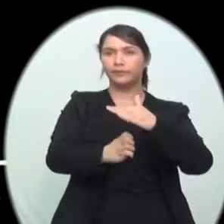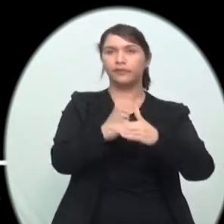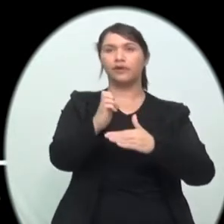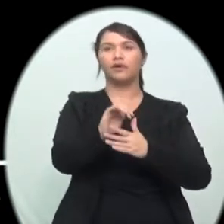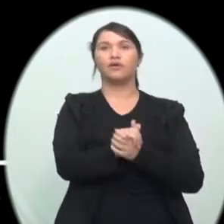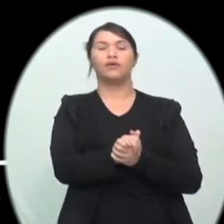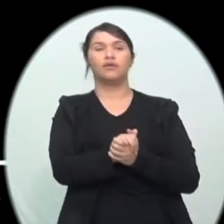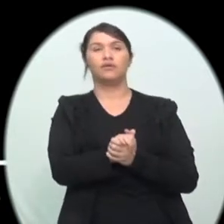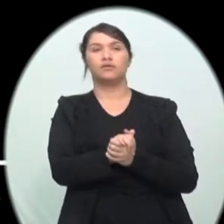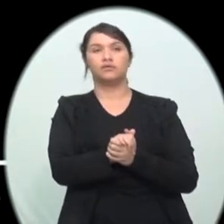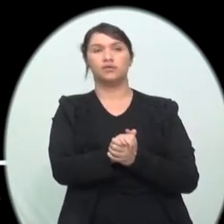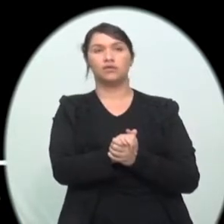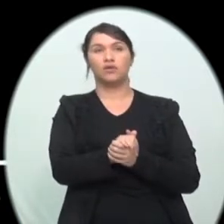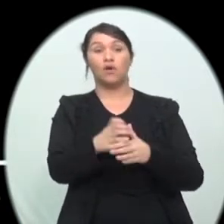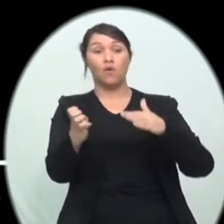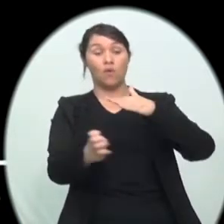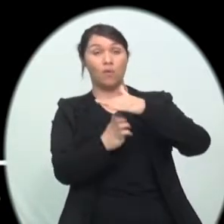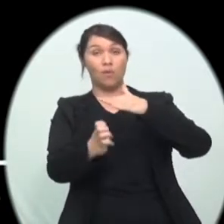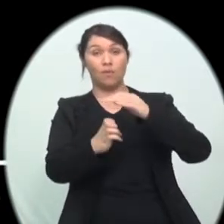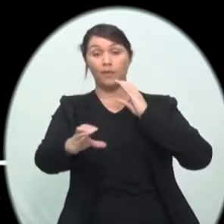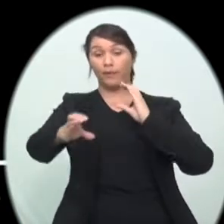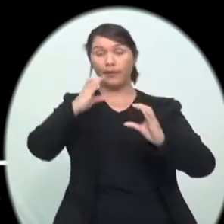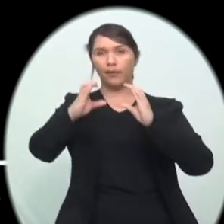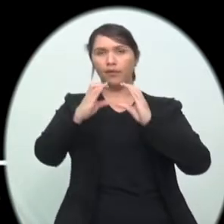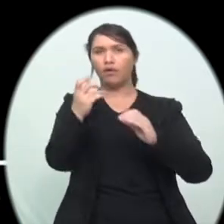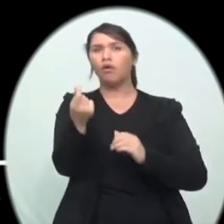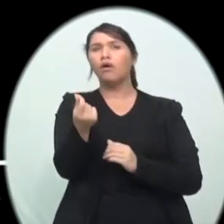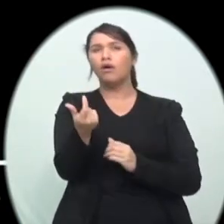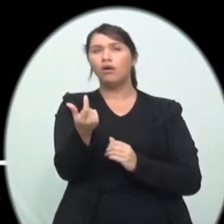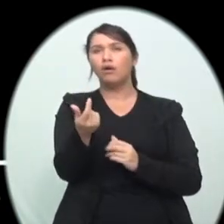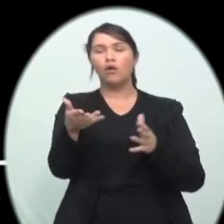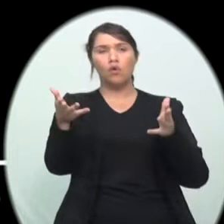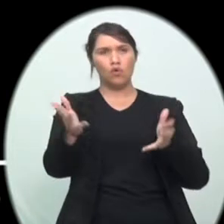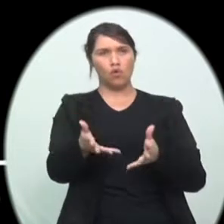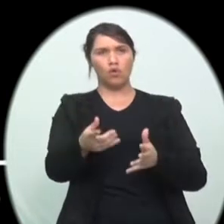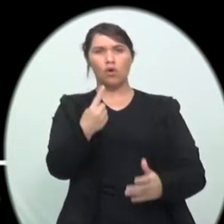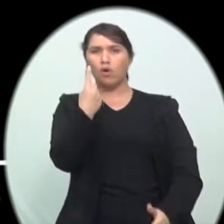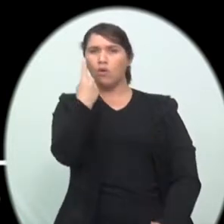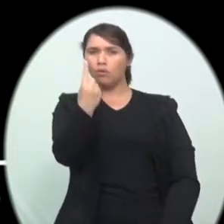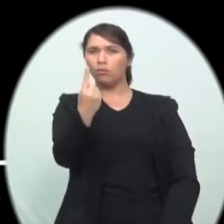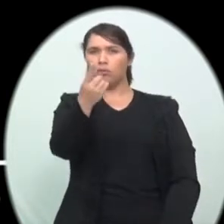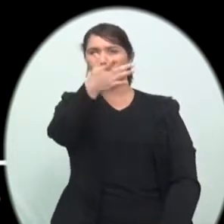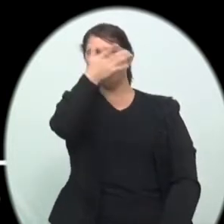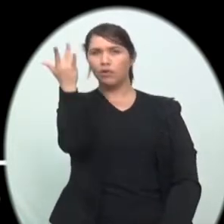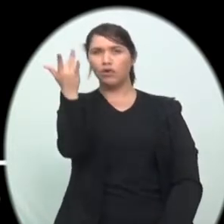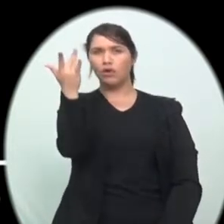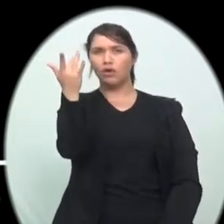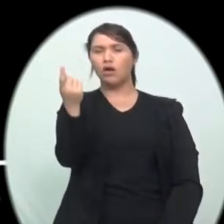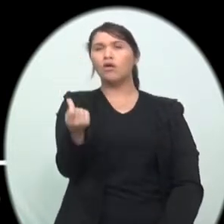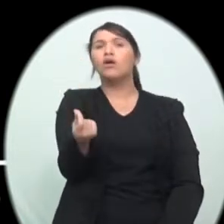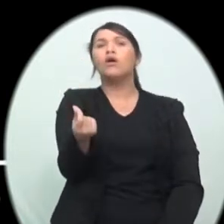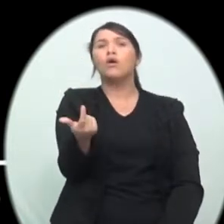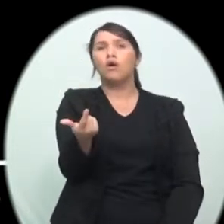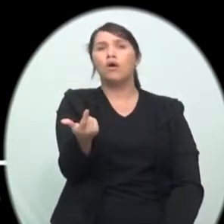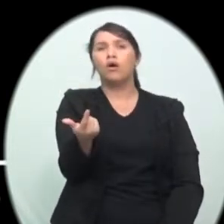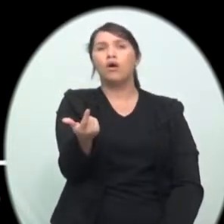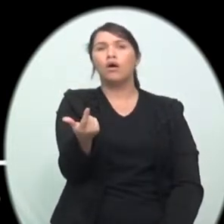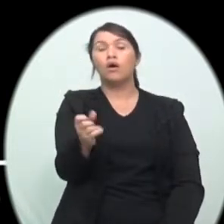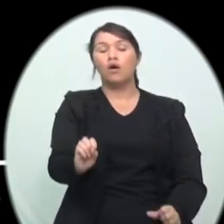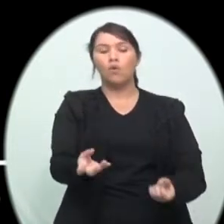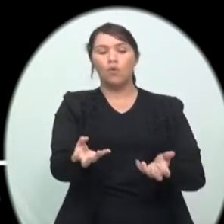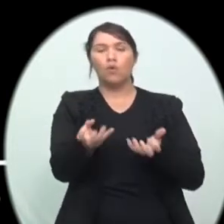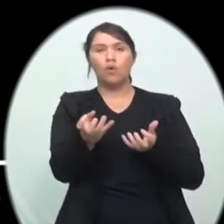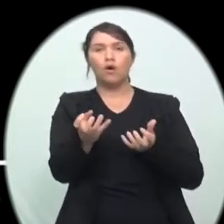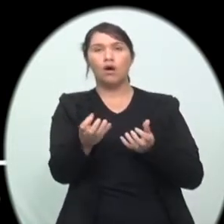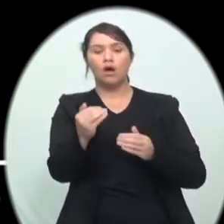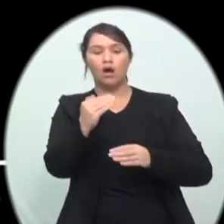quanto é que vale uma empresa de comunicação e hoje quanto é que vale uma pessoa quando resolve empreender. E aí, nesse gráfico, a